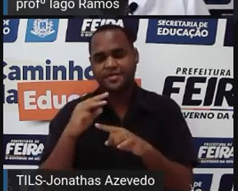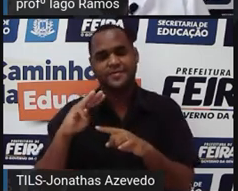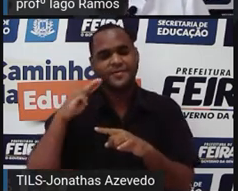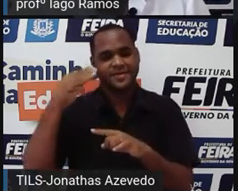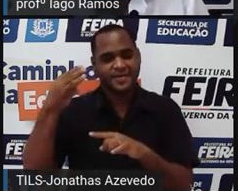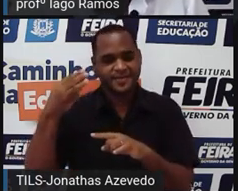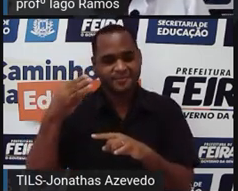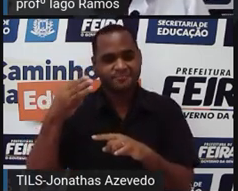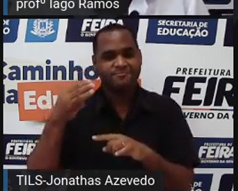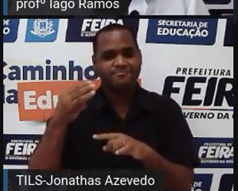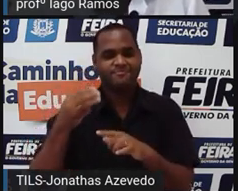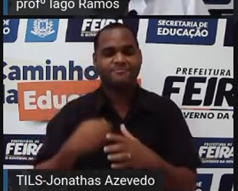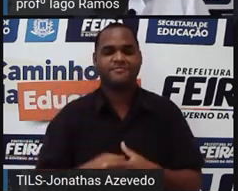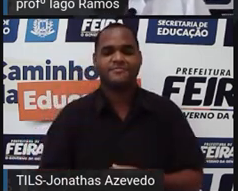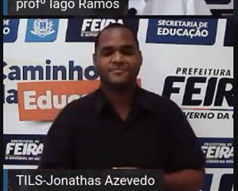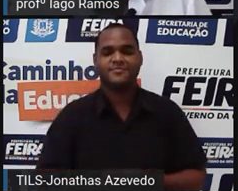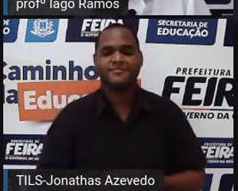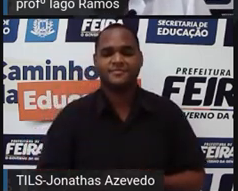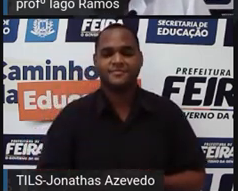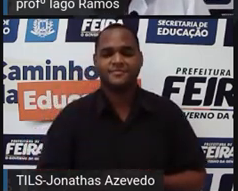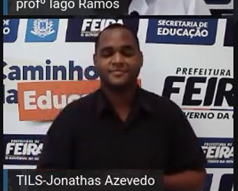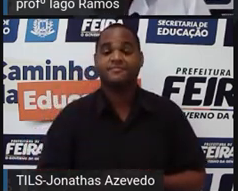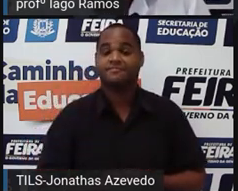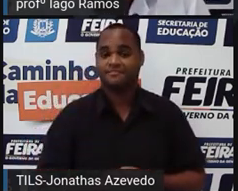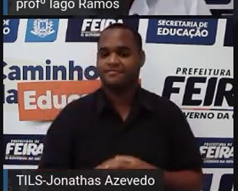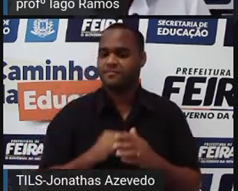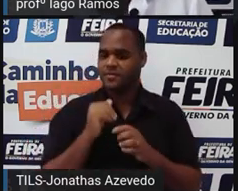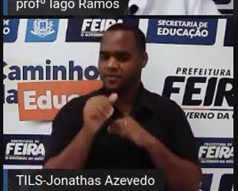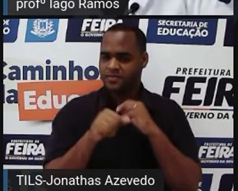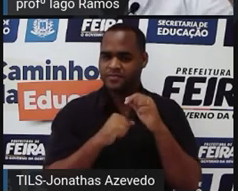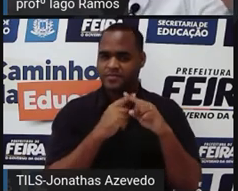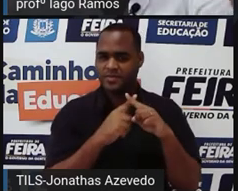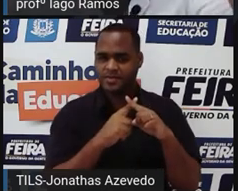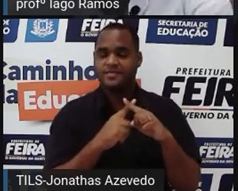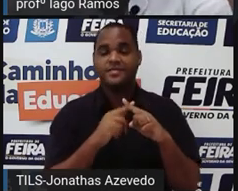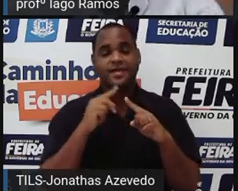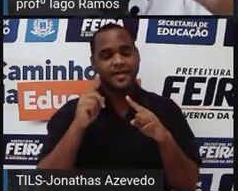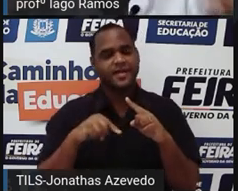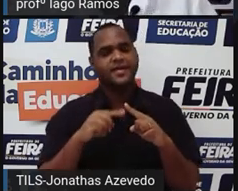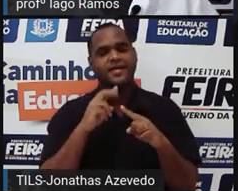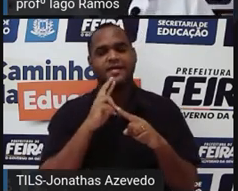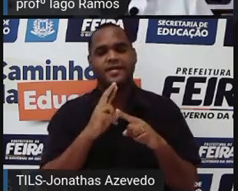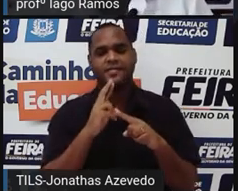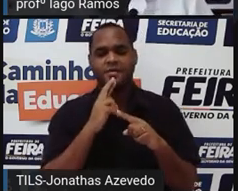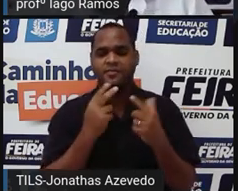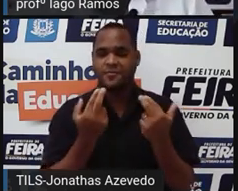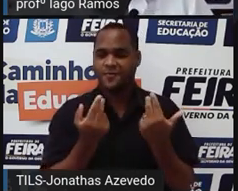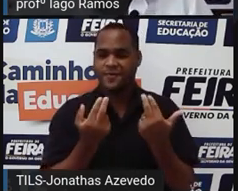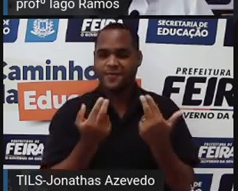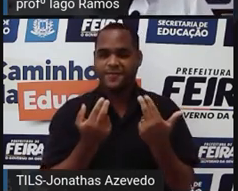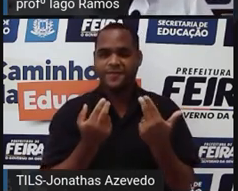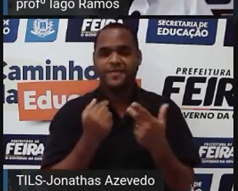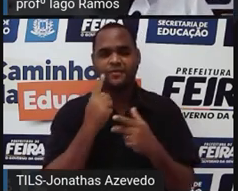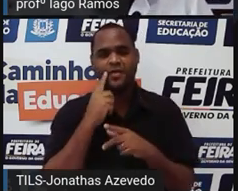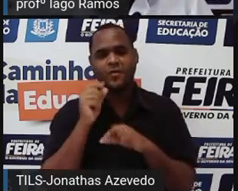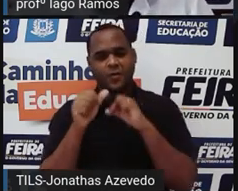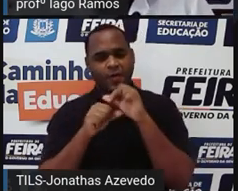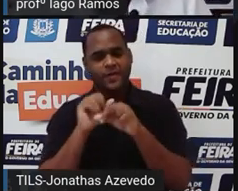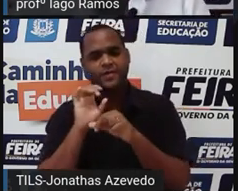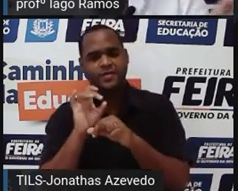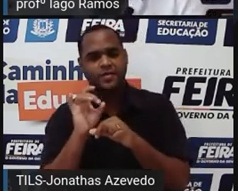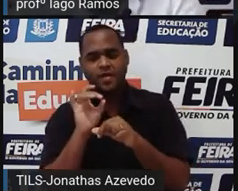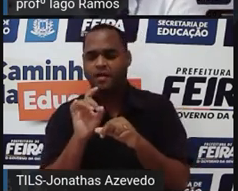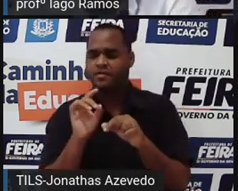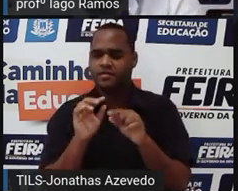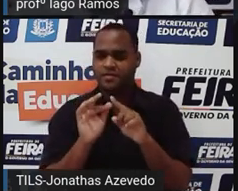elevado a 3 que sobrou. E agora você está multiplicando, e os expoentes lá em cima são iguais. Então você só multiplica as